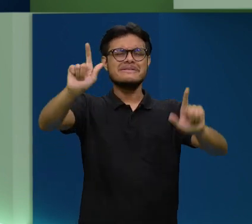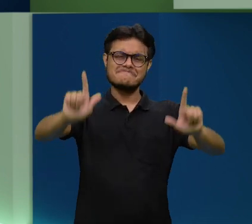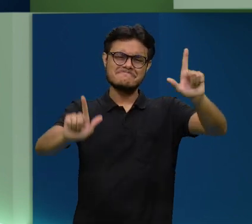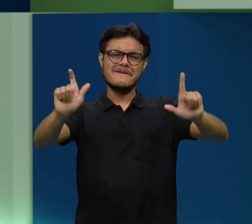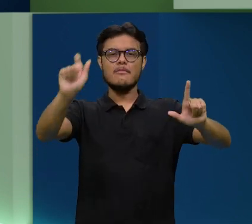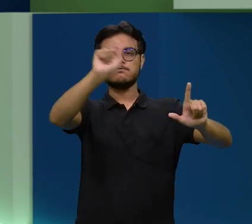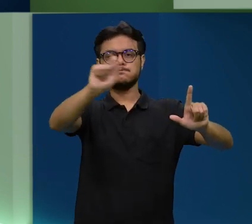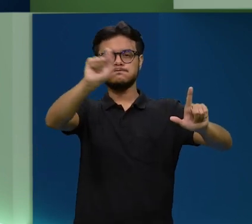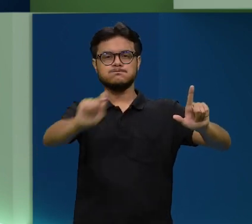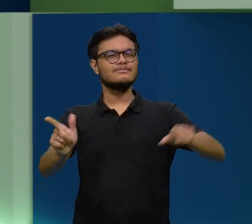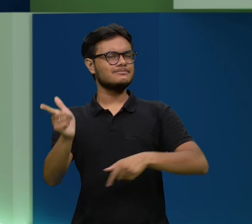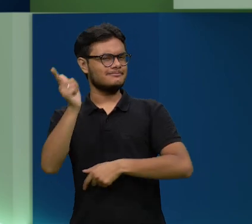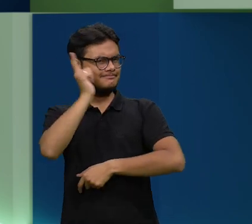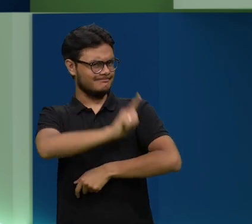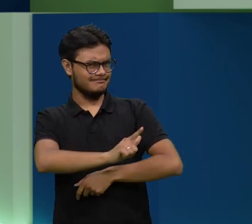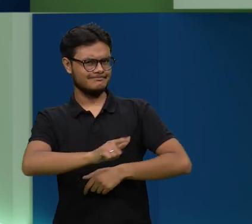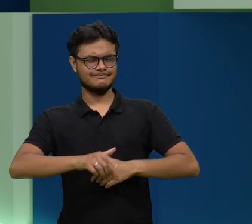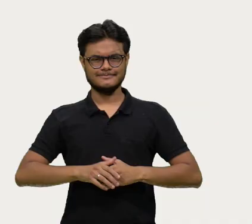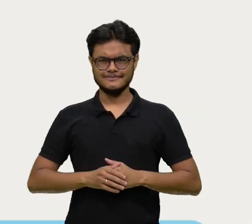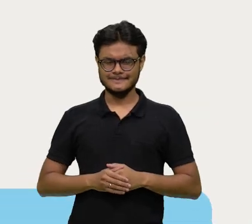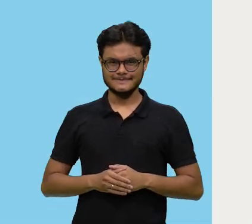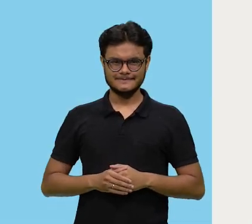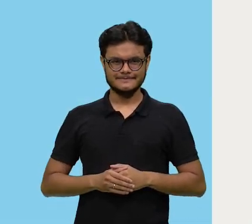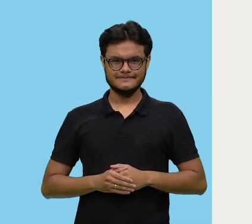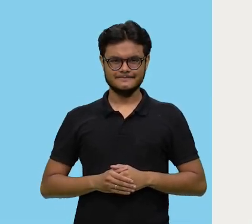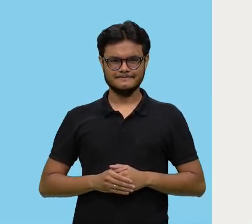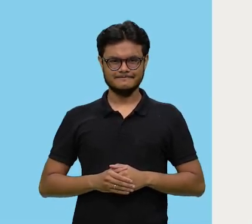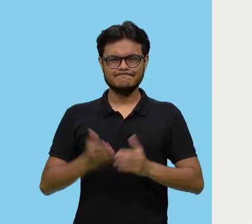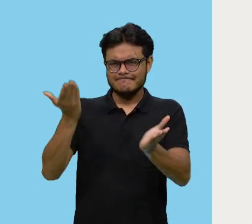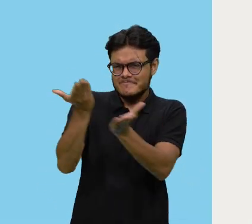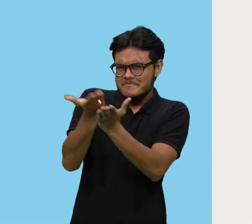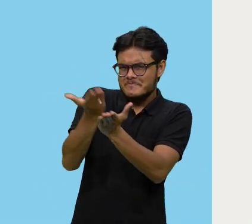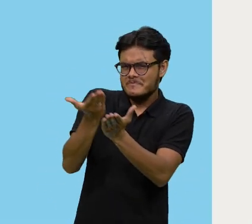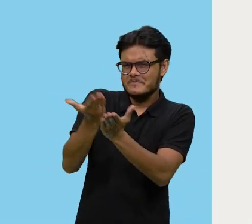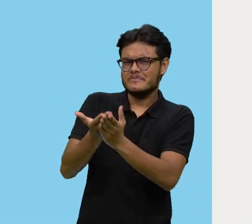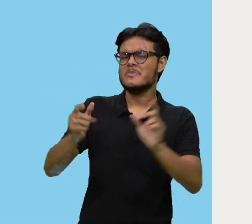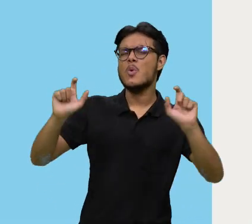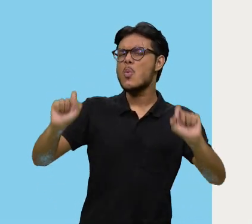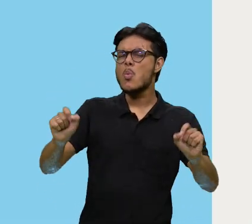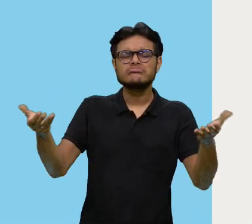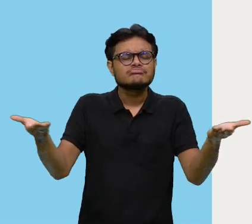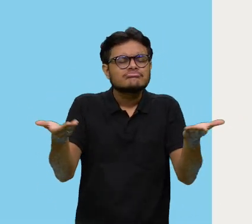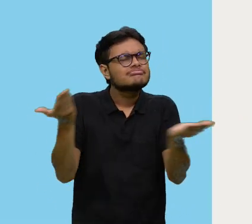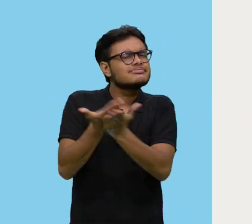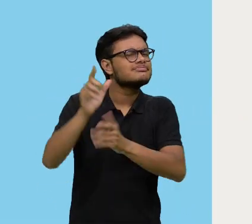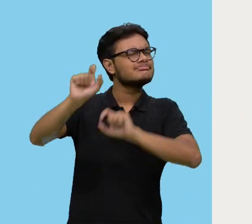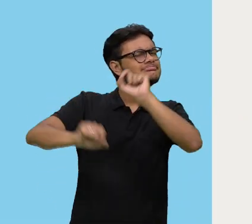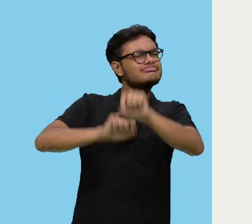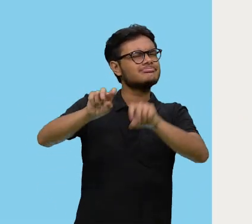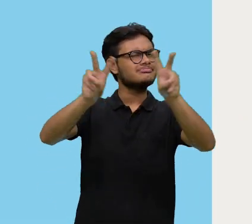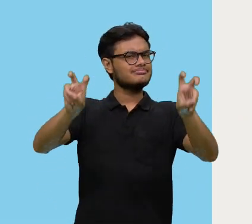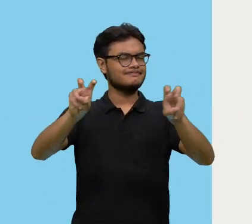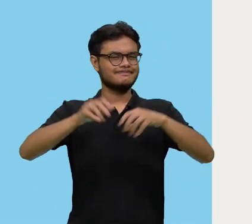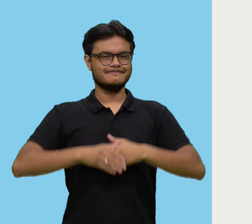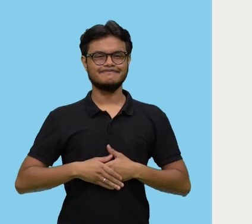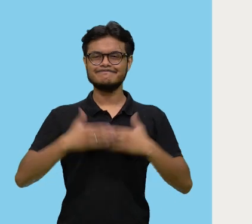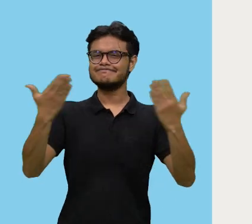tela interativa para anotações. Vamos viajar aí? Sabe o que nós vamos viajar na biologia hoje?